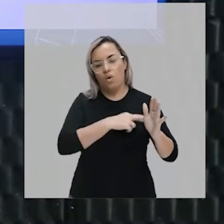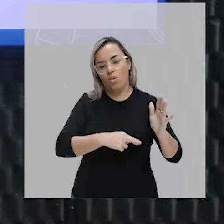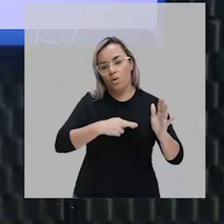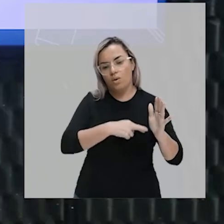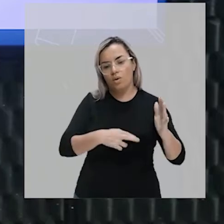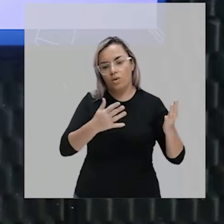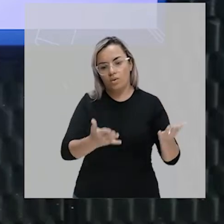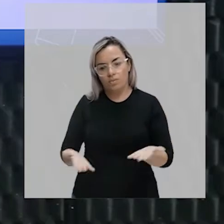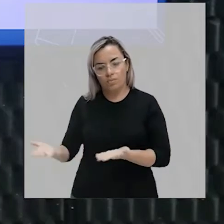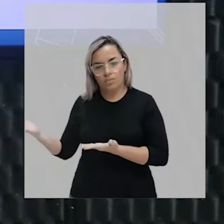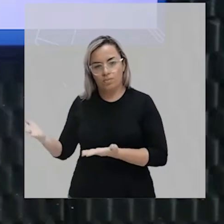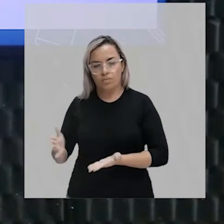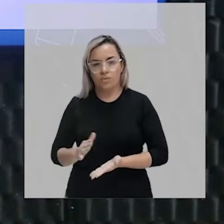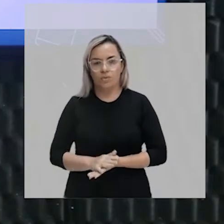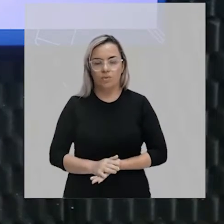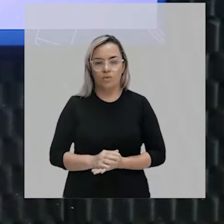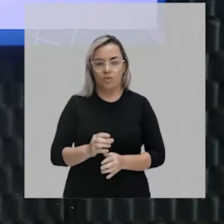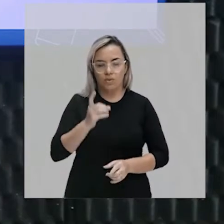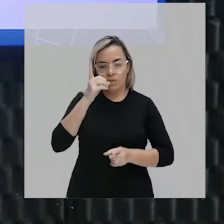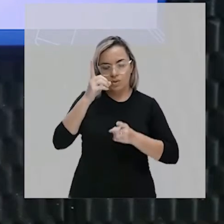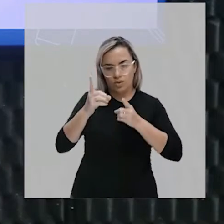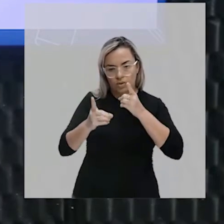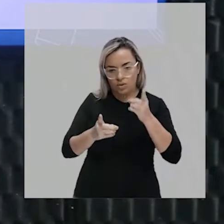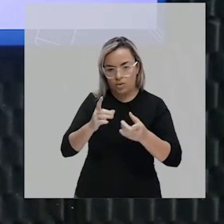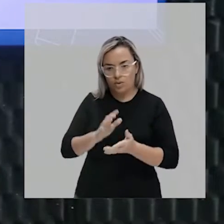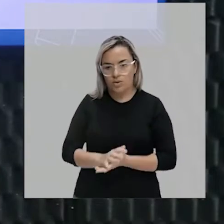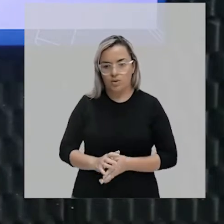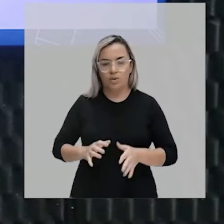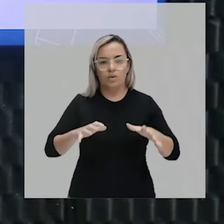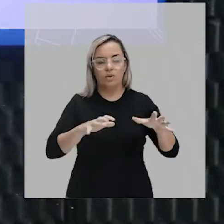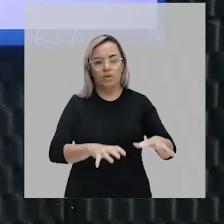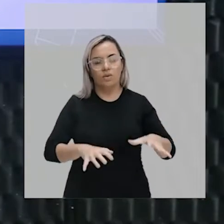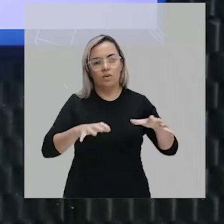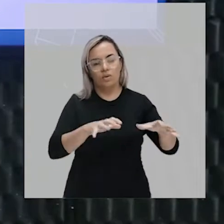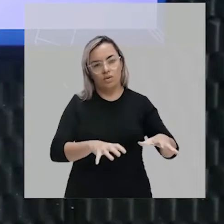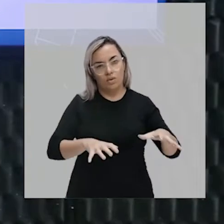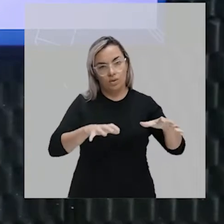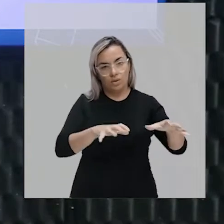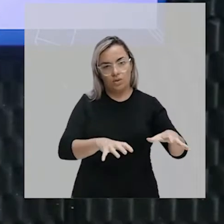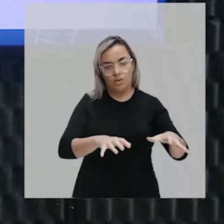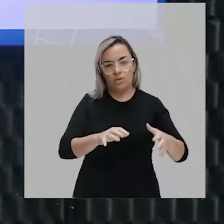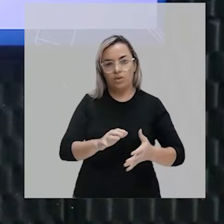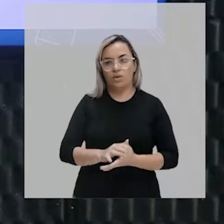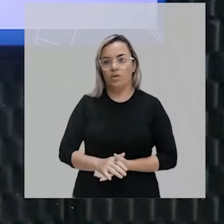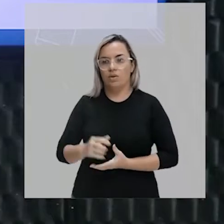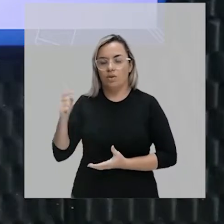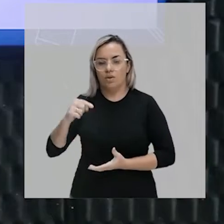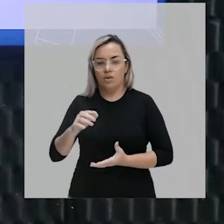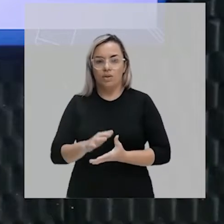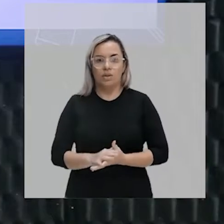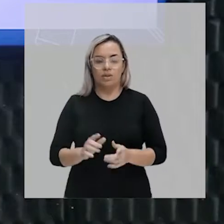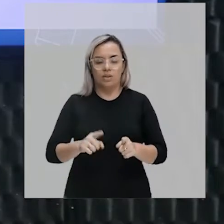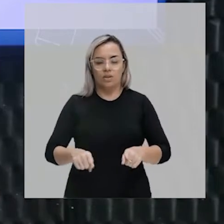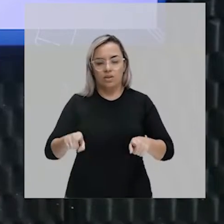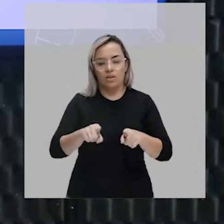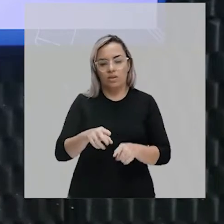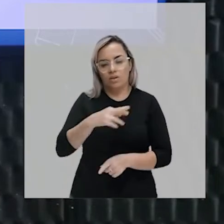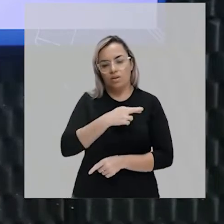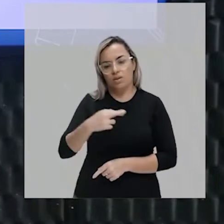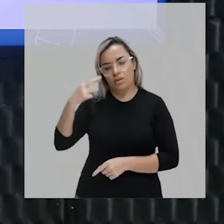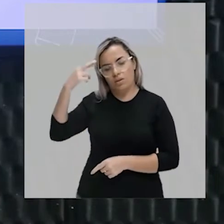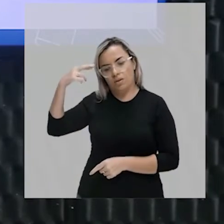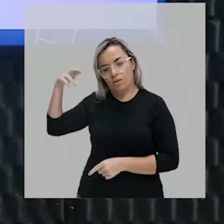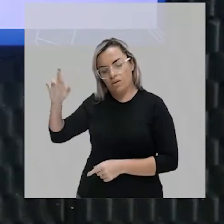português foi justamente inventa e no Reino Unido a questão religiosa Eu já falei então a própria igreja da Inglaterra